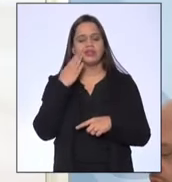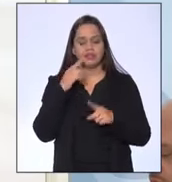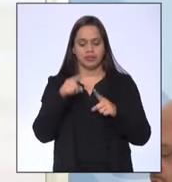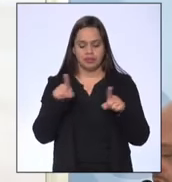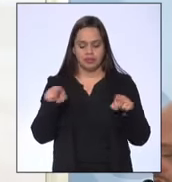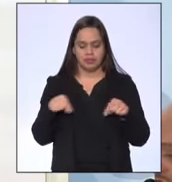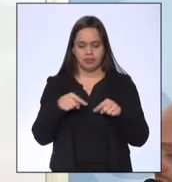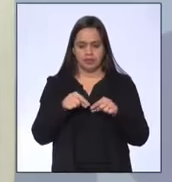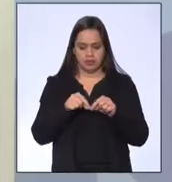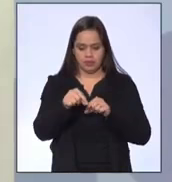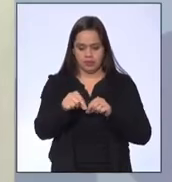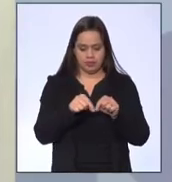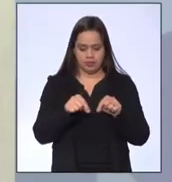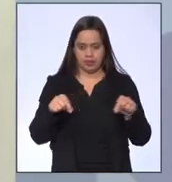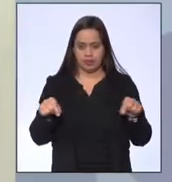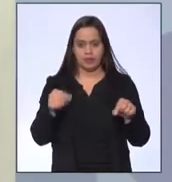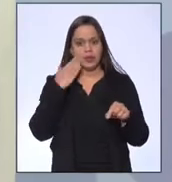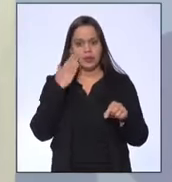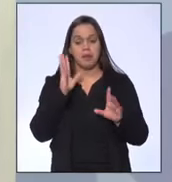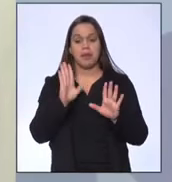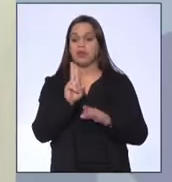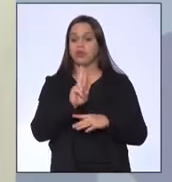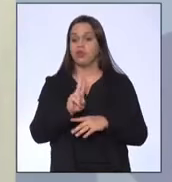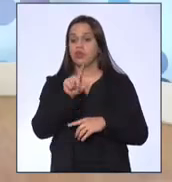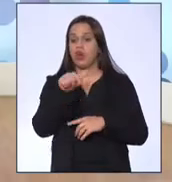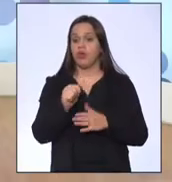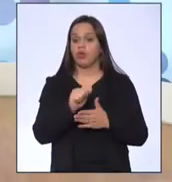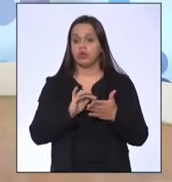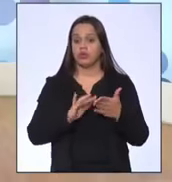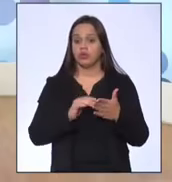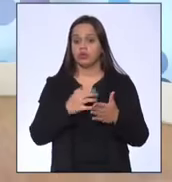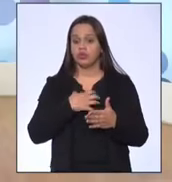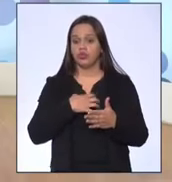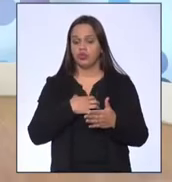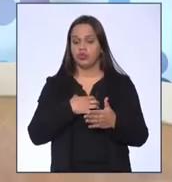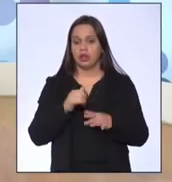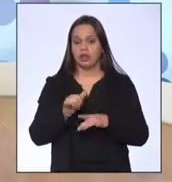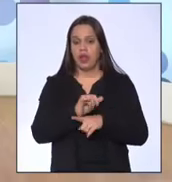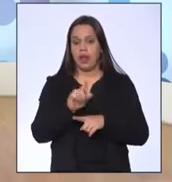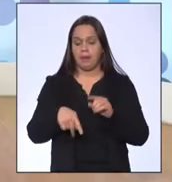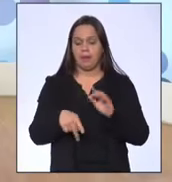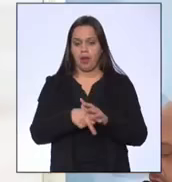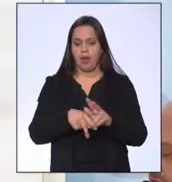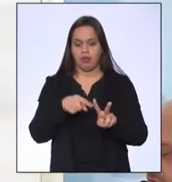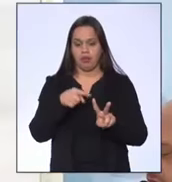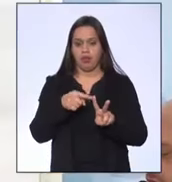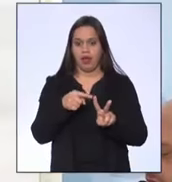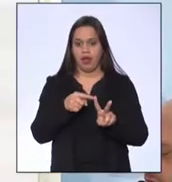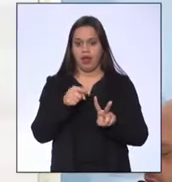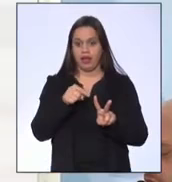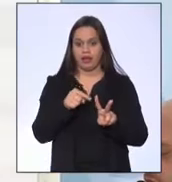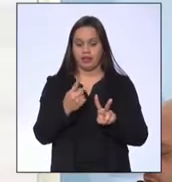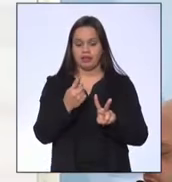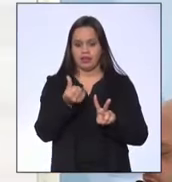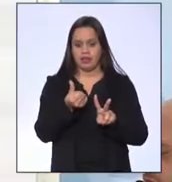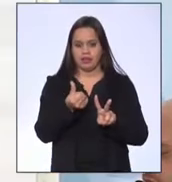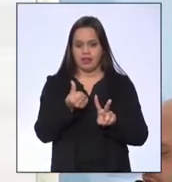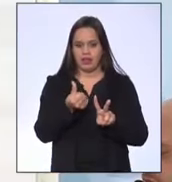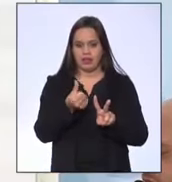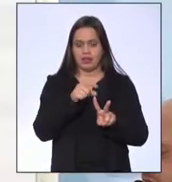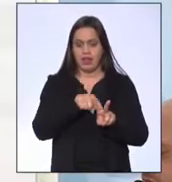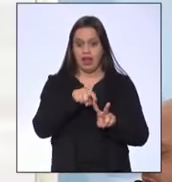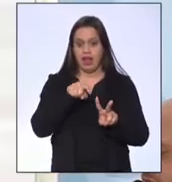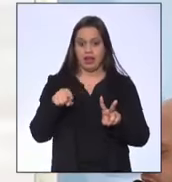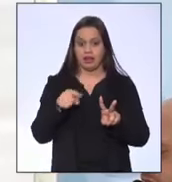e a resposta é 4. Mas eu vou usar uma outra notação. Eu vou usar a notação de raiz. A raiz quadrada de 16